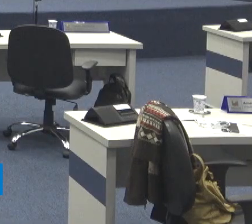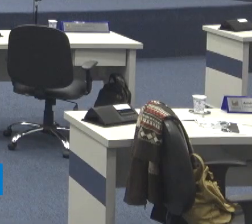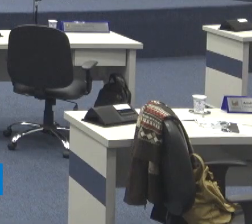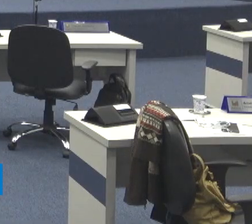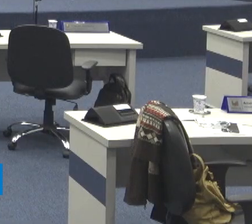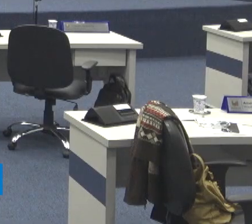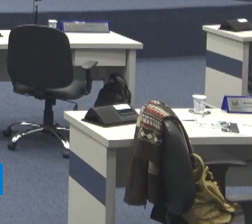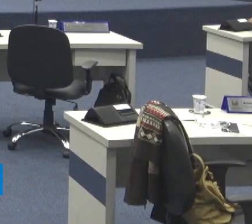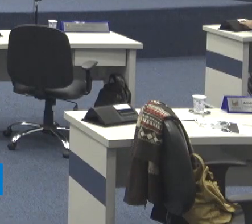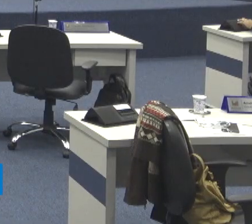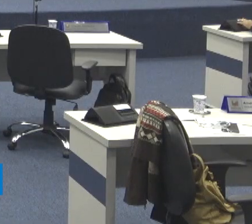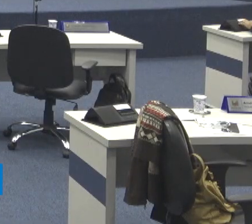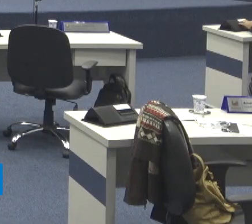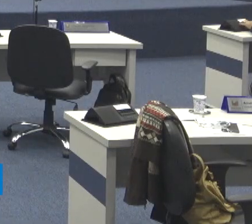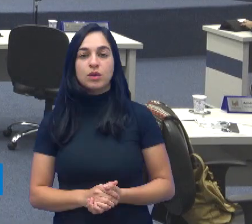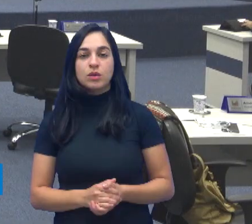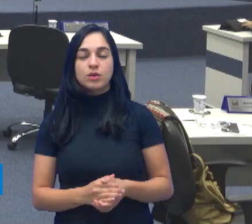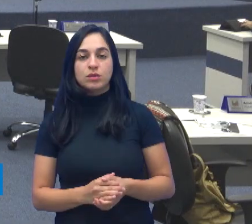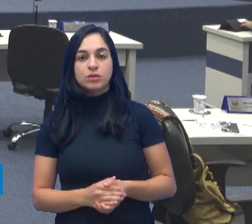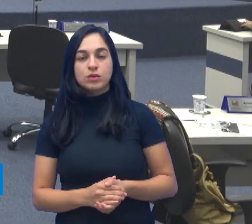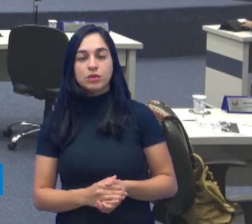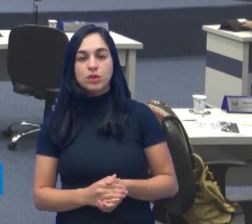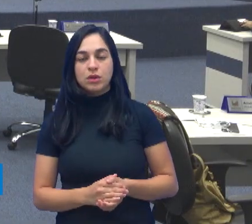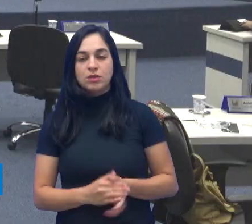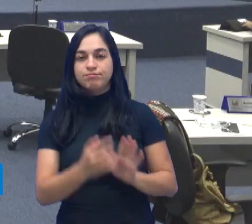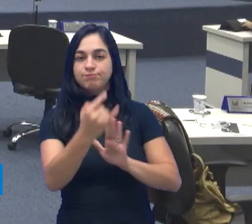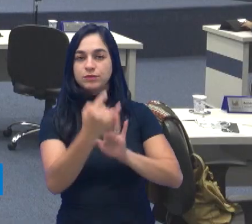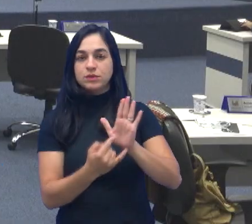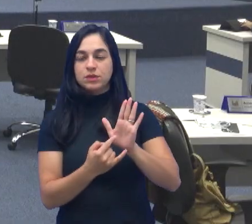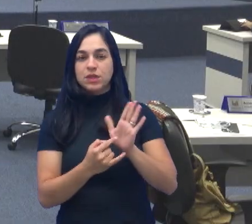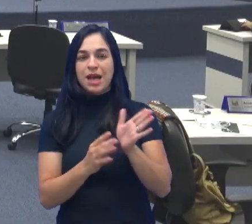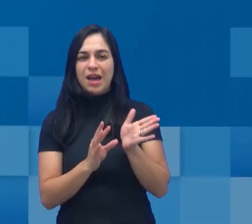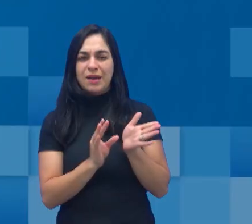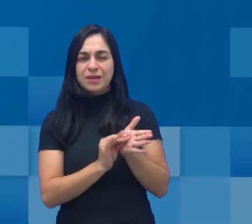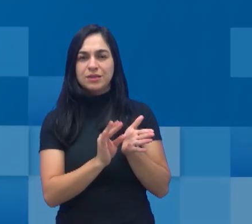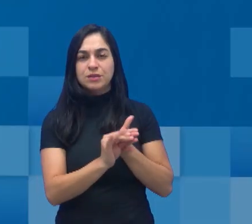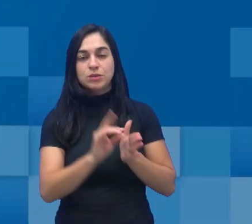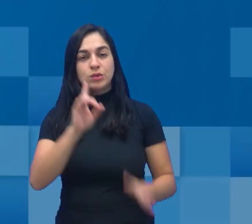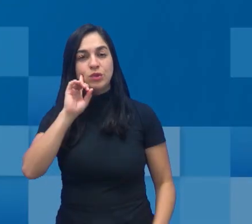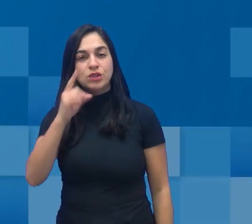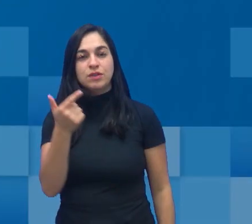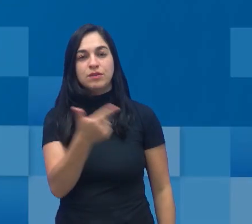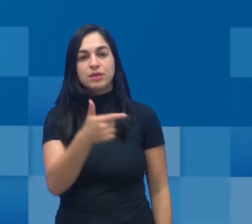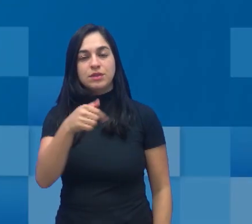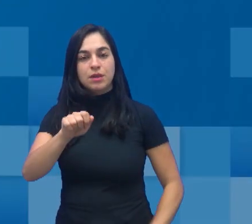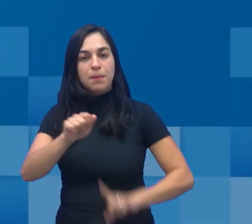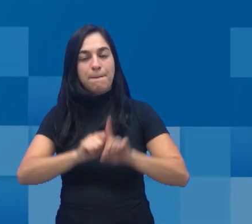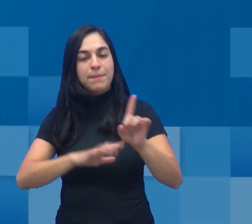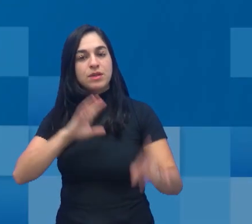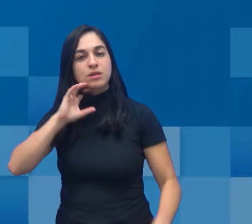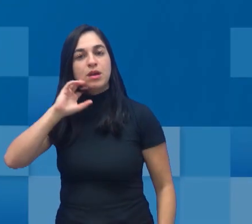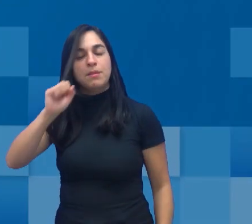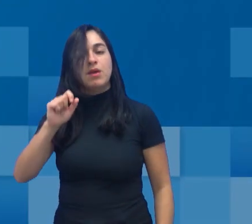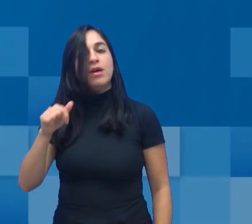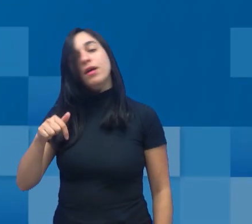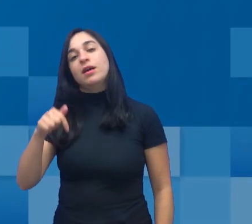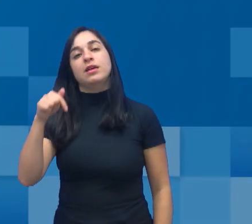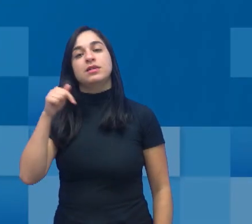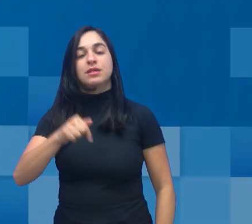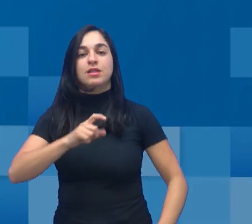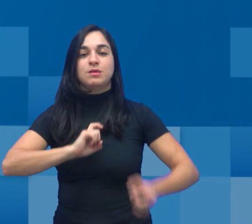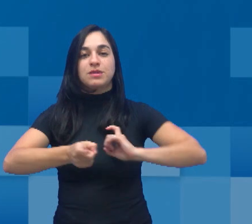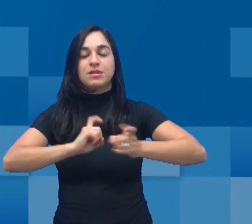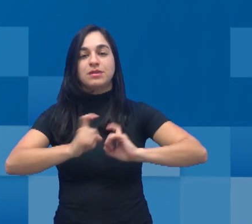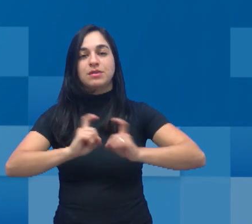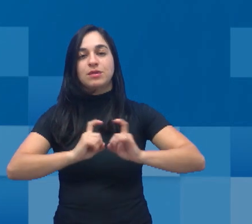Em votação, as atas das sessões realizadas nos dias 27 de abril de 2026, a 7ª sessão solene, 28